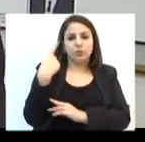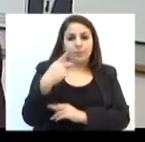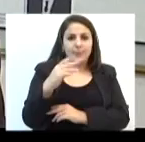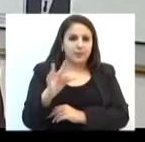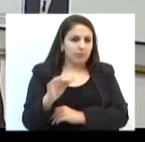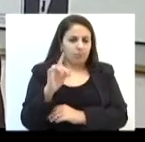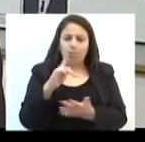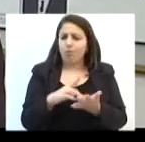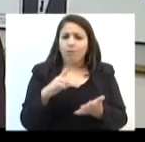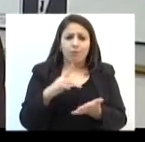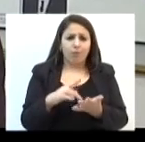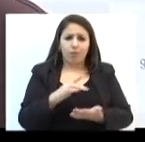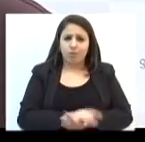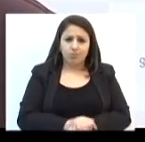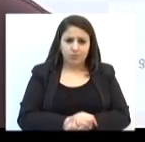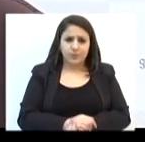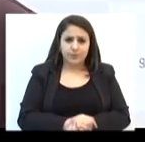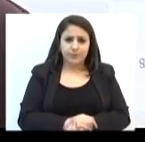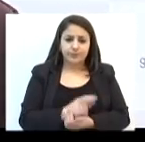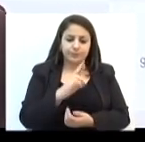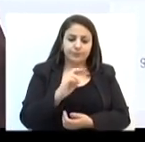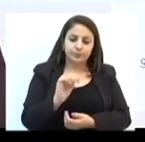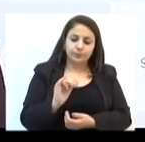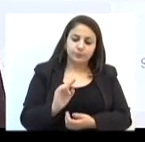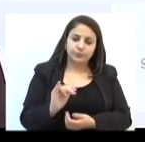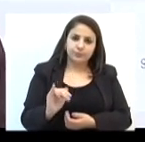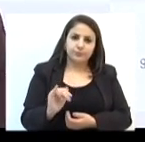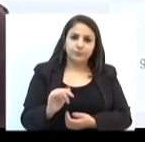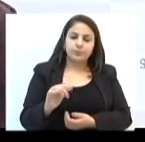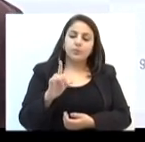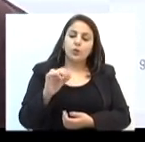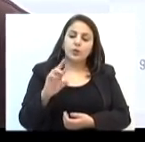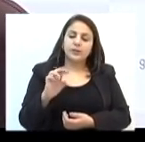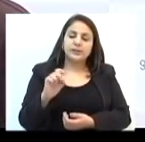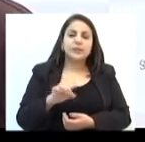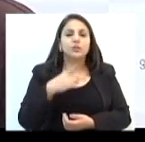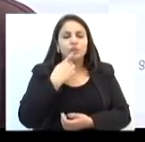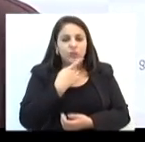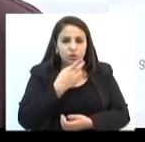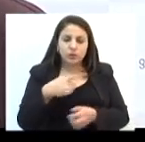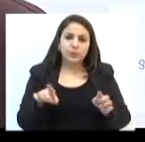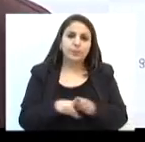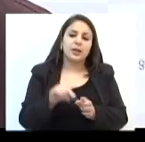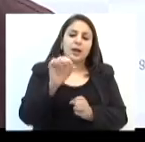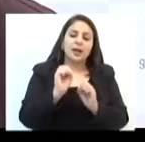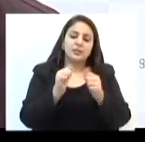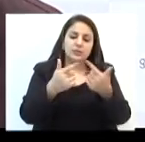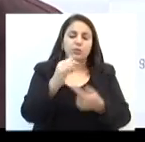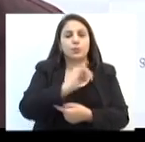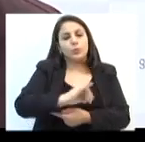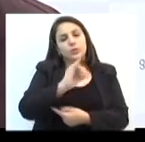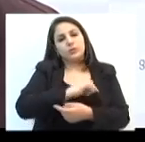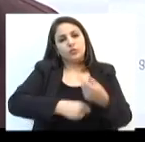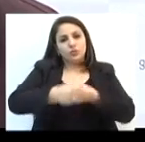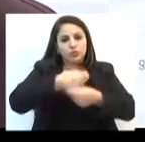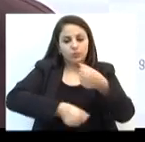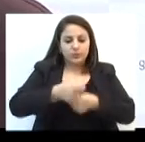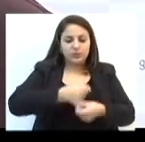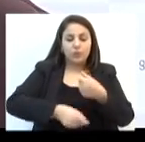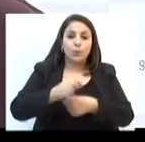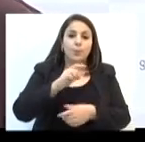PT. E isso não é verdade. O vereador Rui Lorenzato também fez questão de destacar ações importantes